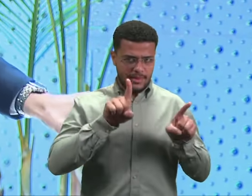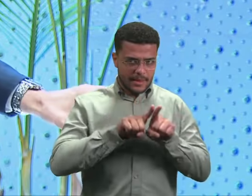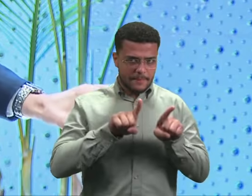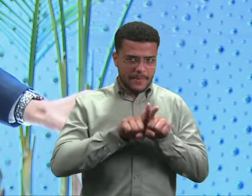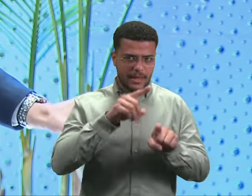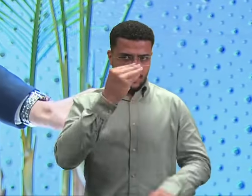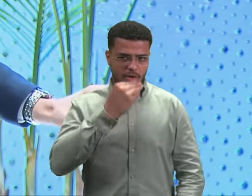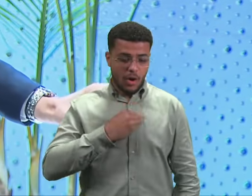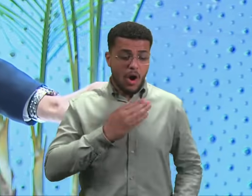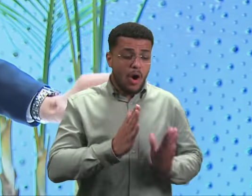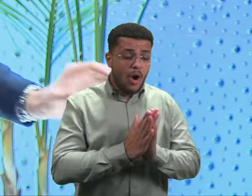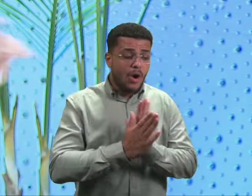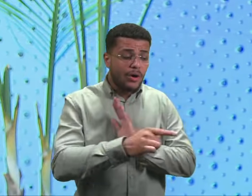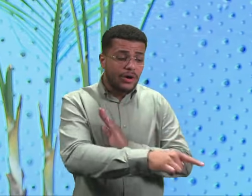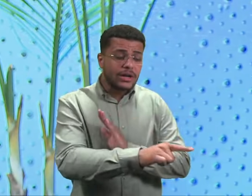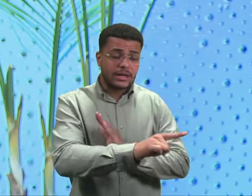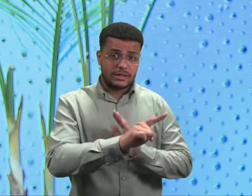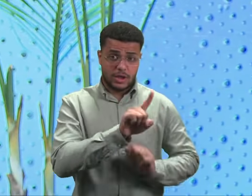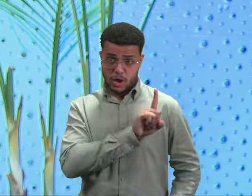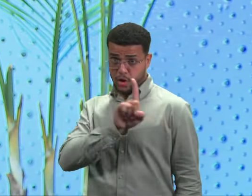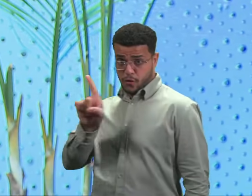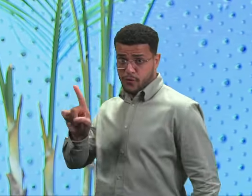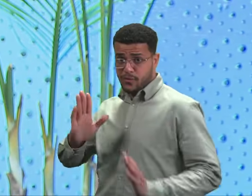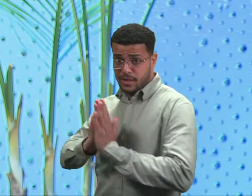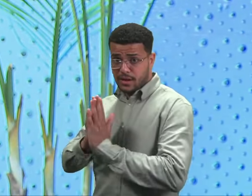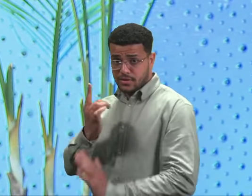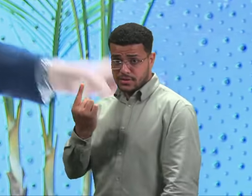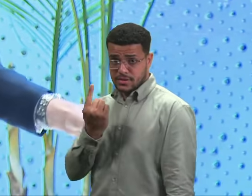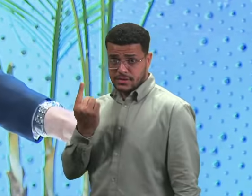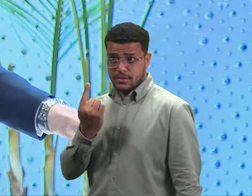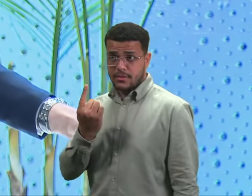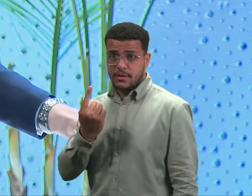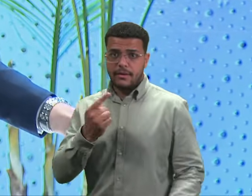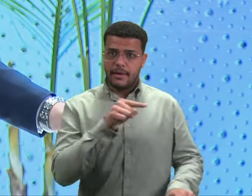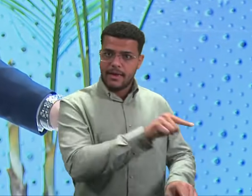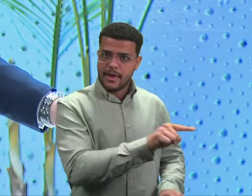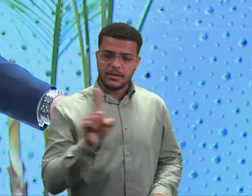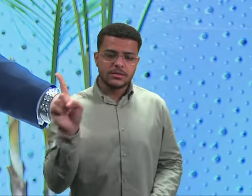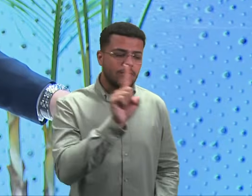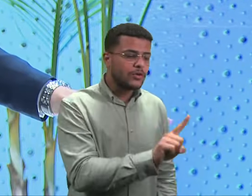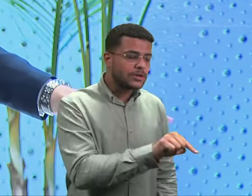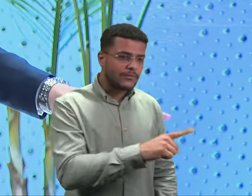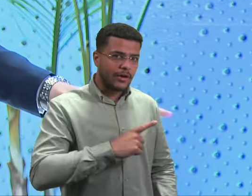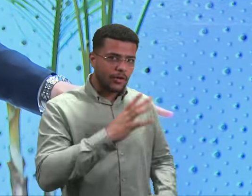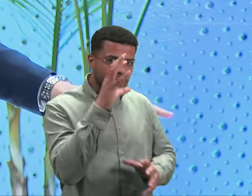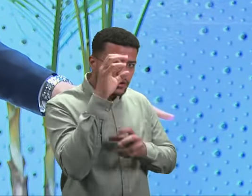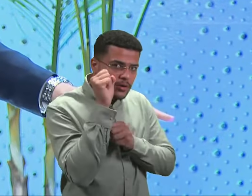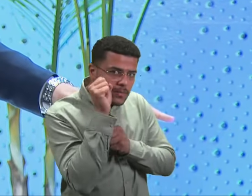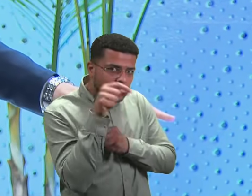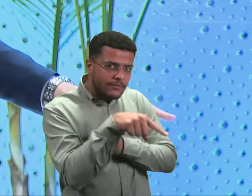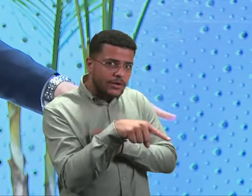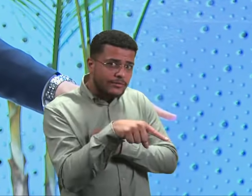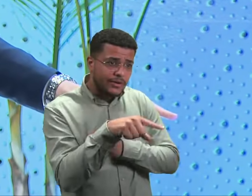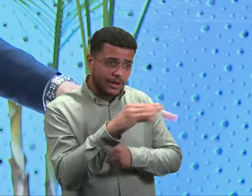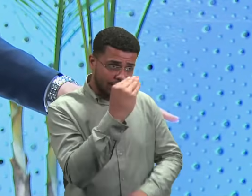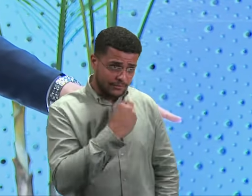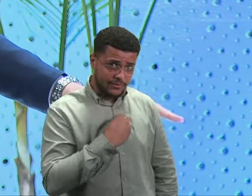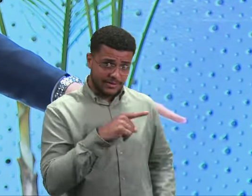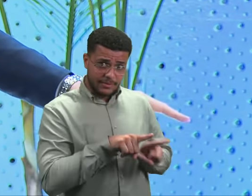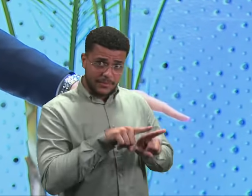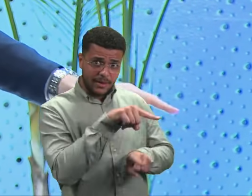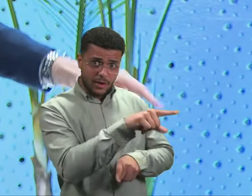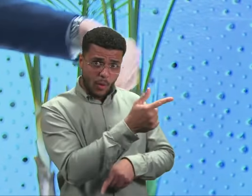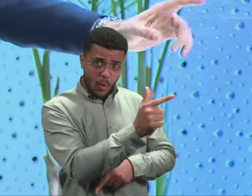disse, orem aqui enquanto eu oro lá. E eles, Jesus voltou, eles estavam dormindo. Jesus não foi traído por eles também? Foi ou não